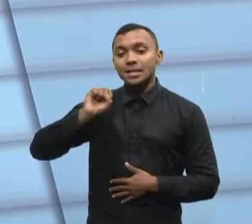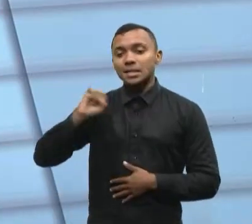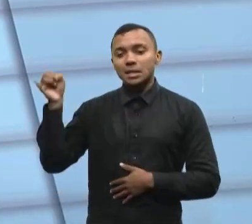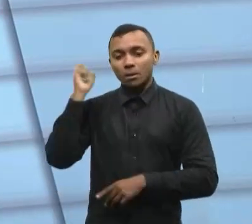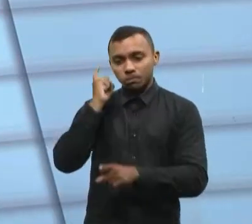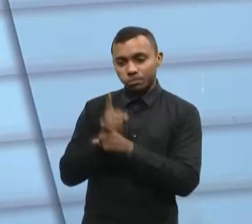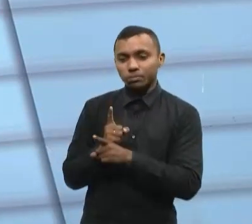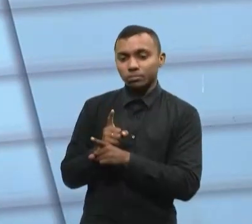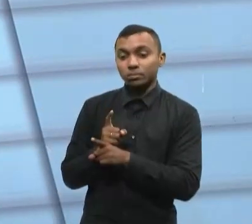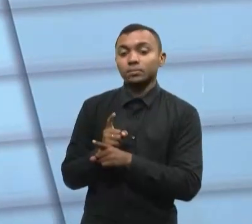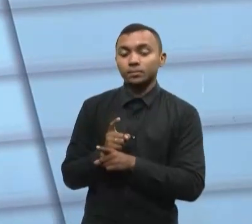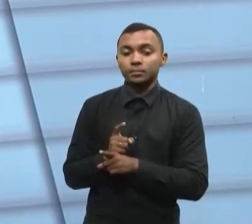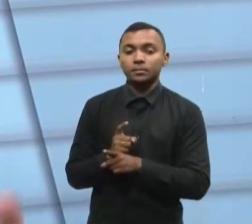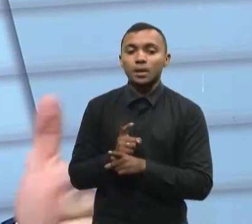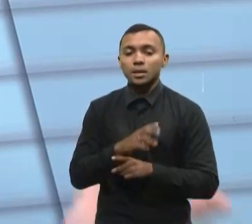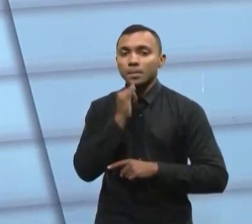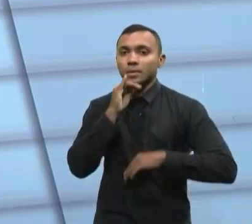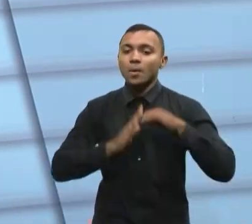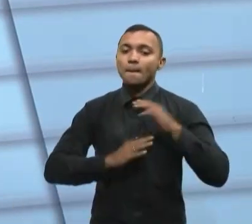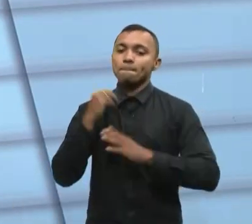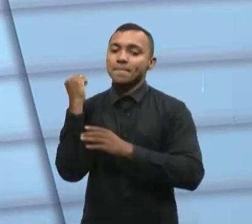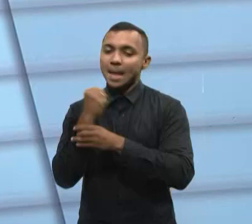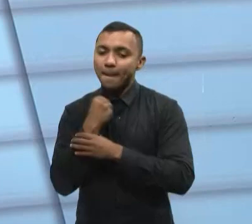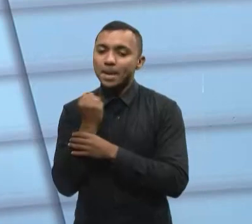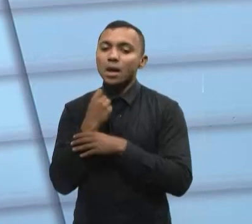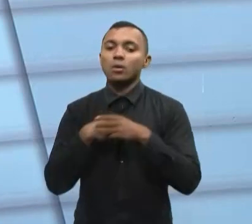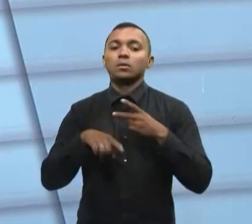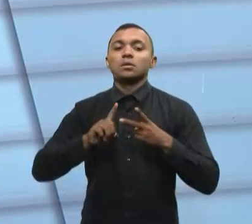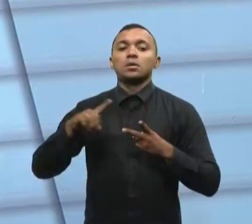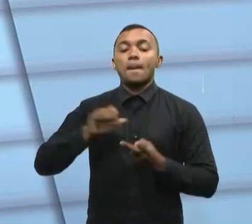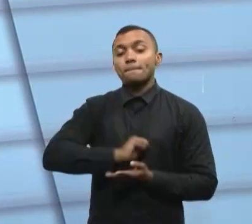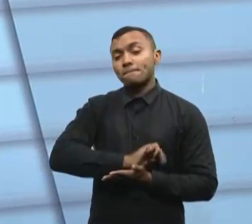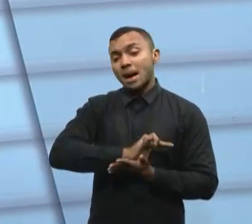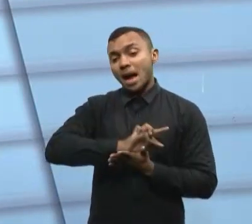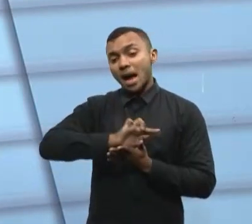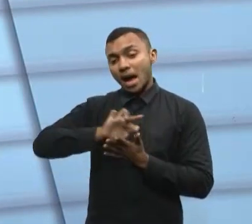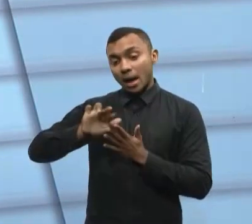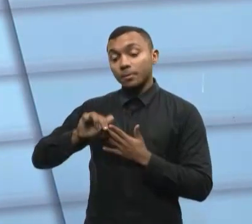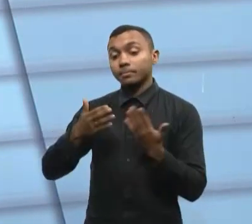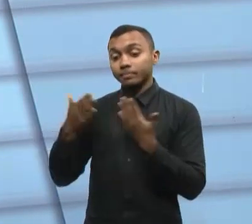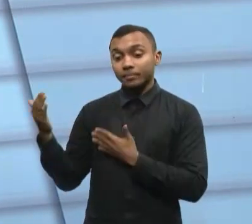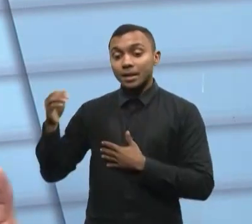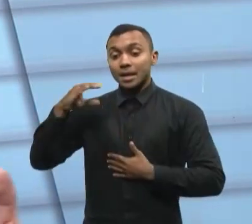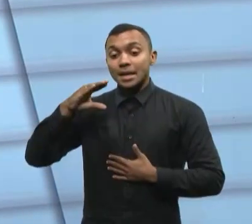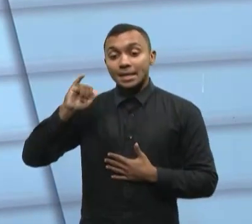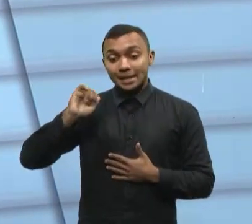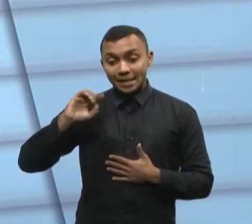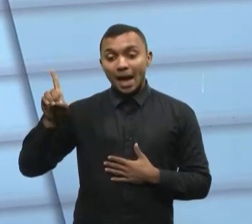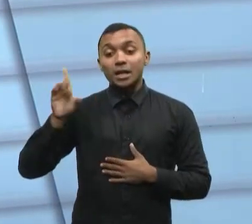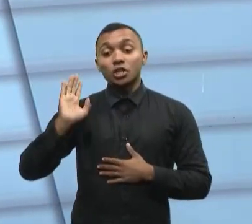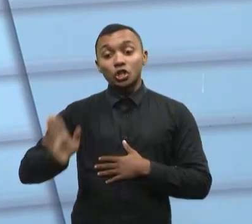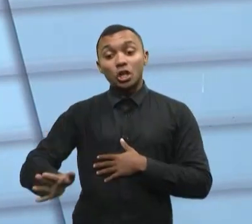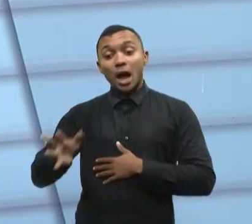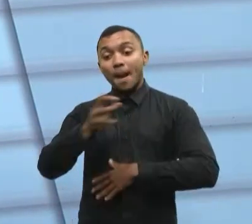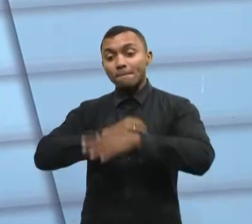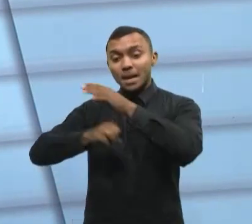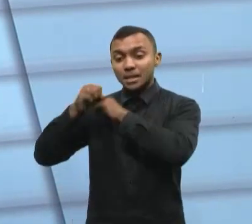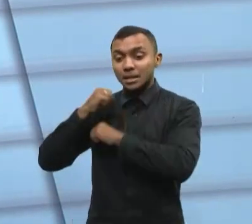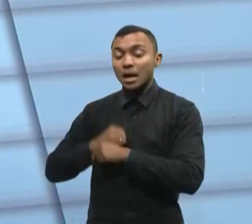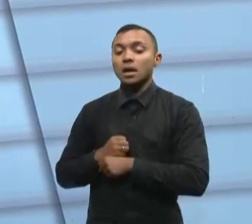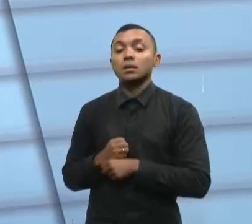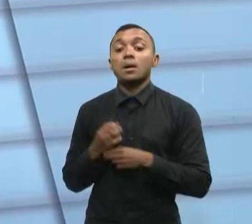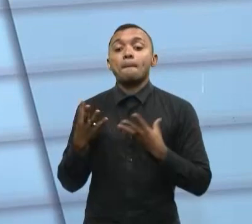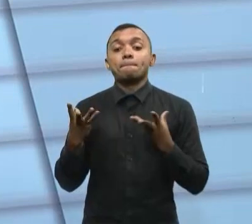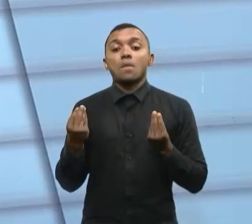um segmento terapêutico, multiprofissional. Então, no Ciadi, a gente teve um bom período, ano passado inteiro, um pouco mais,